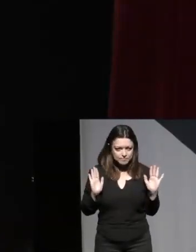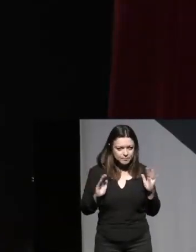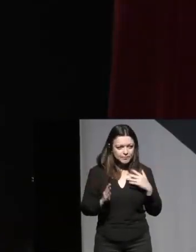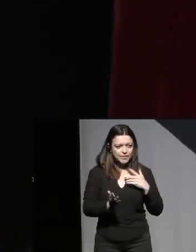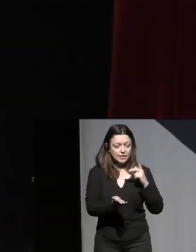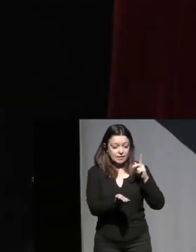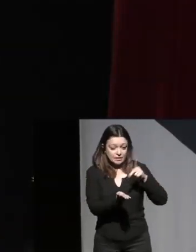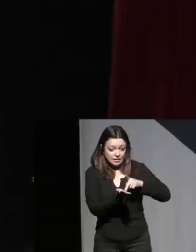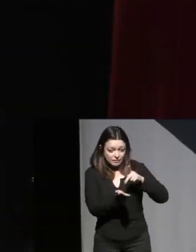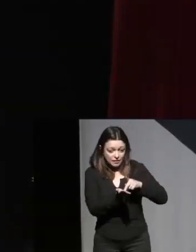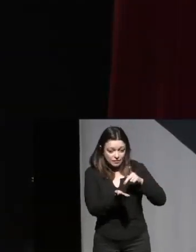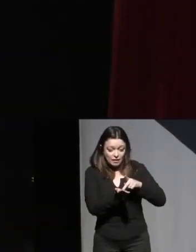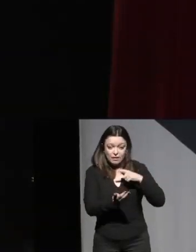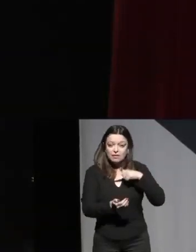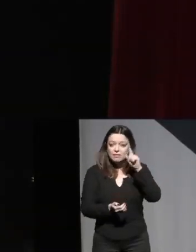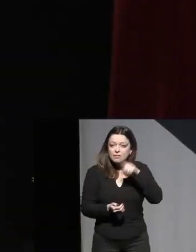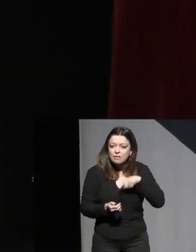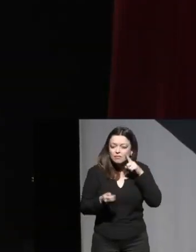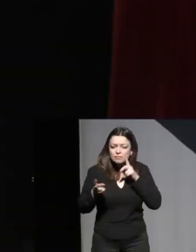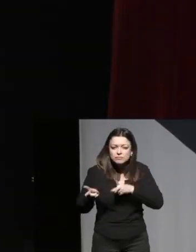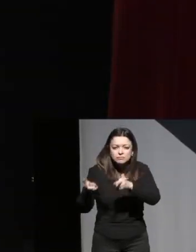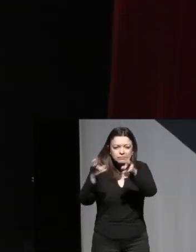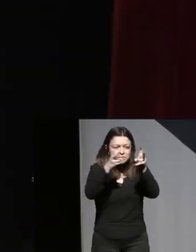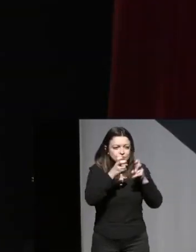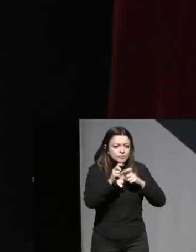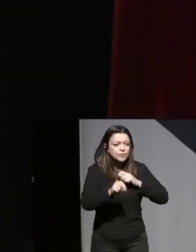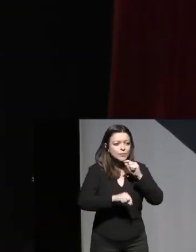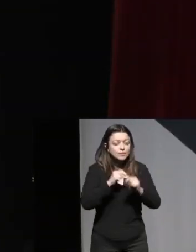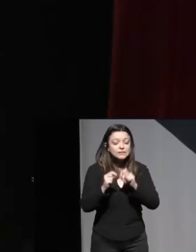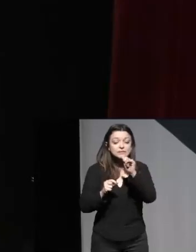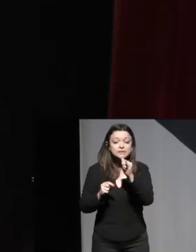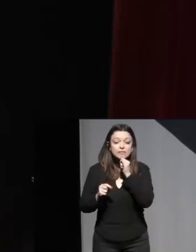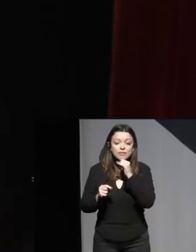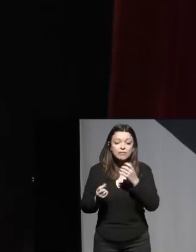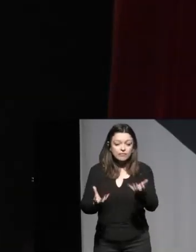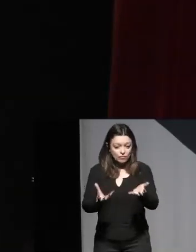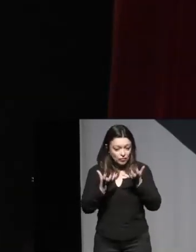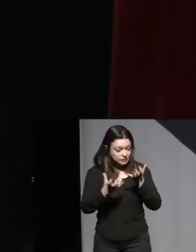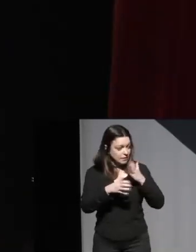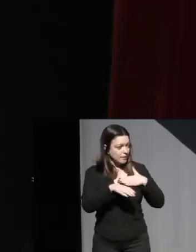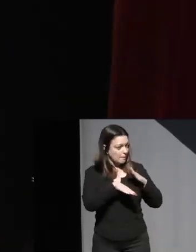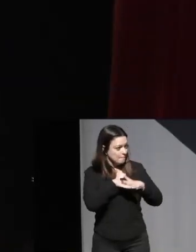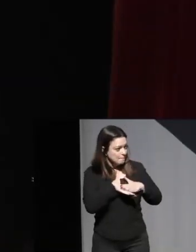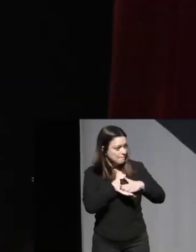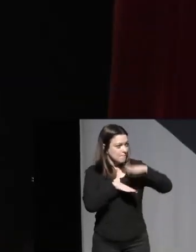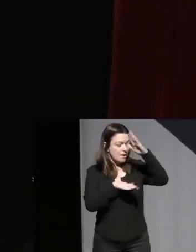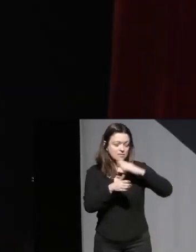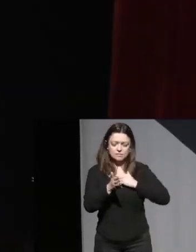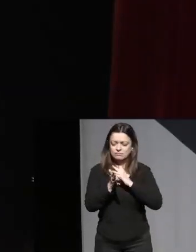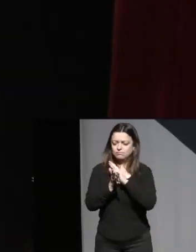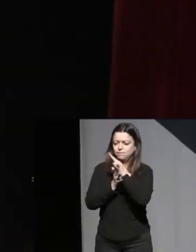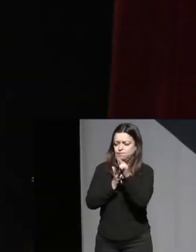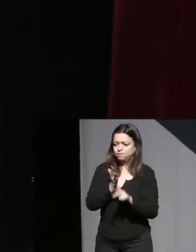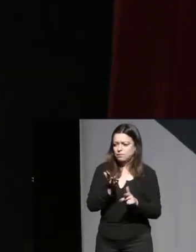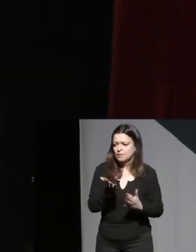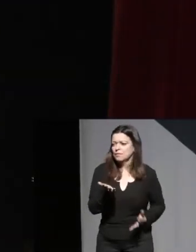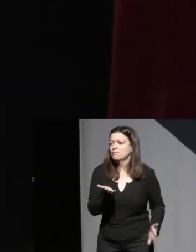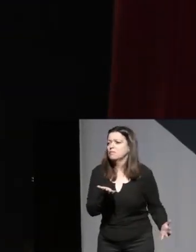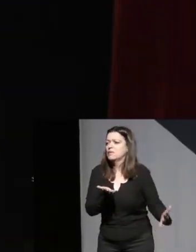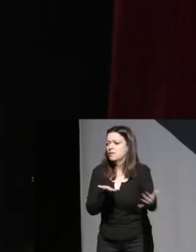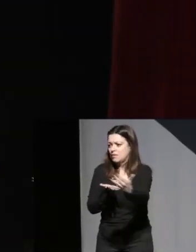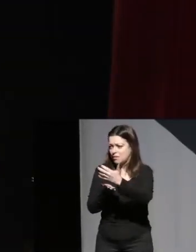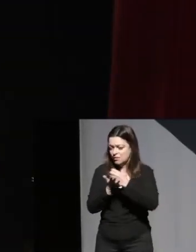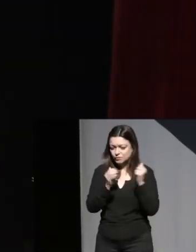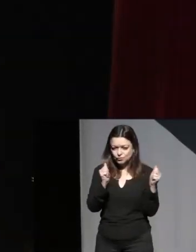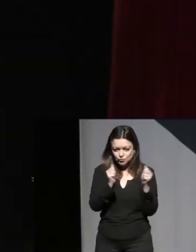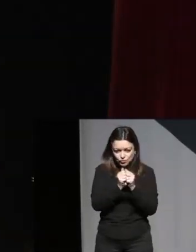se você quer arrecadar de maneira abrangente, excessiva, ou aumentar a tributação, o melhor caminho a